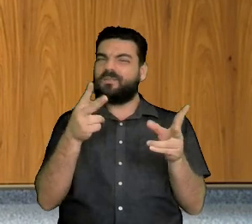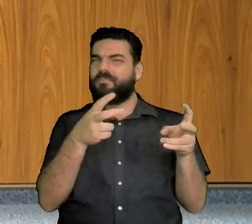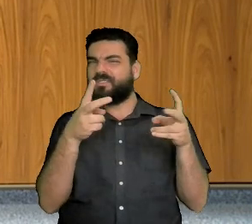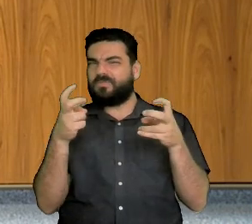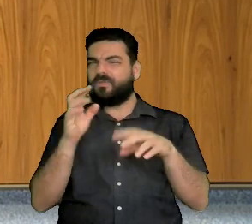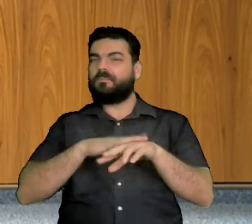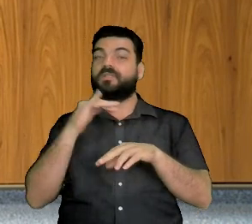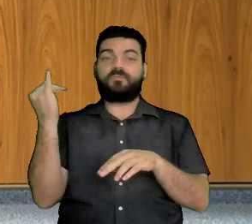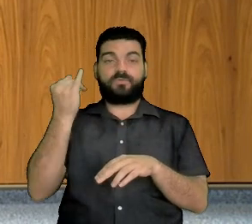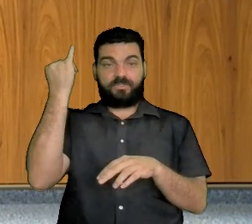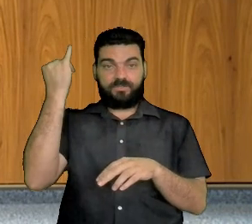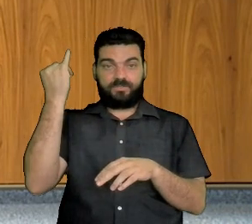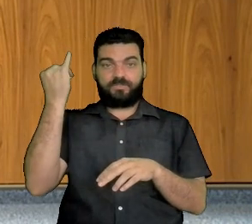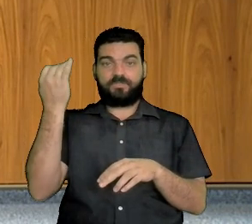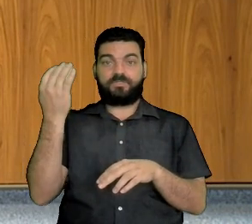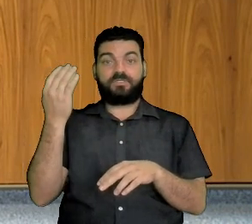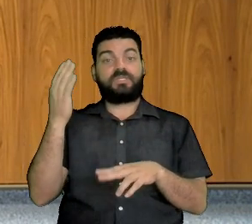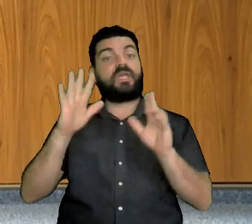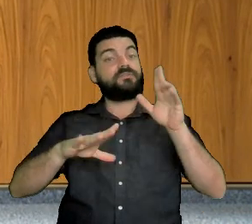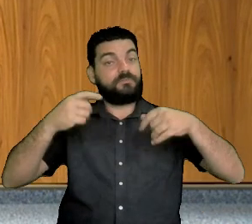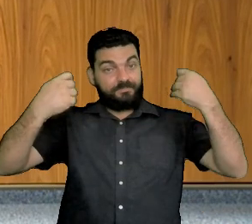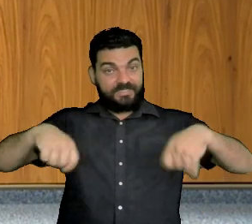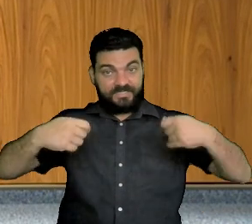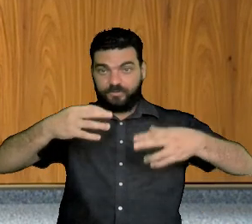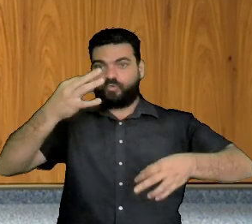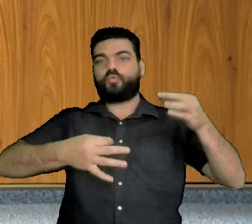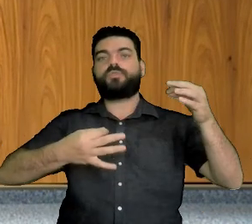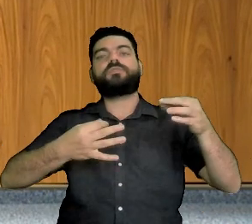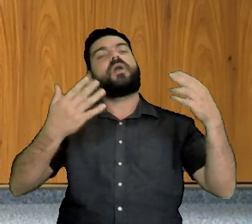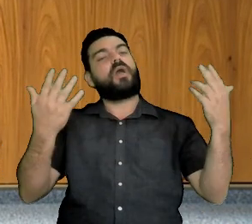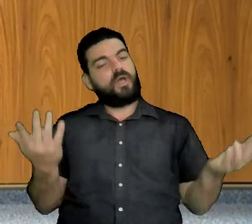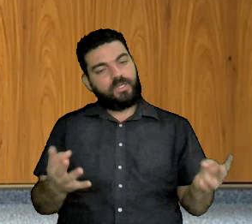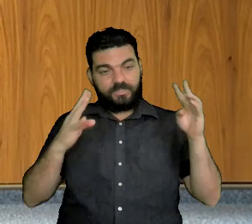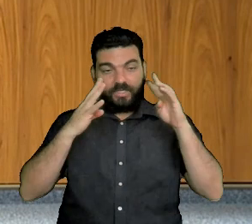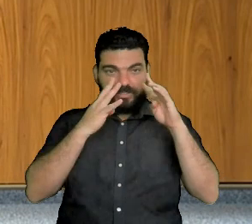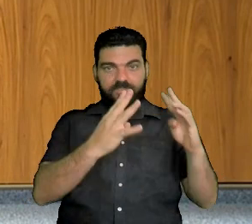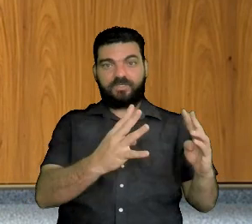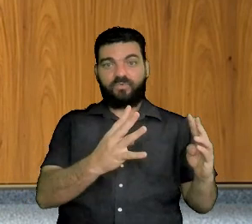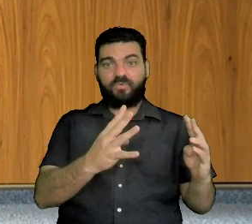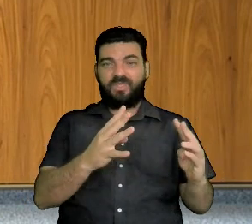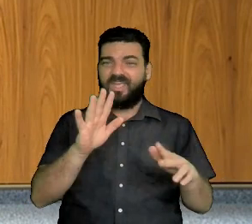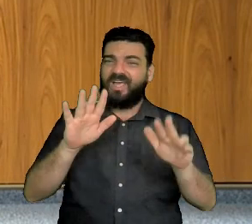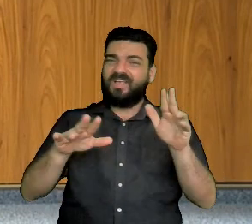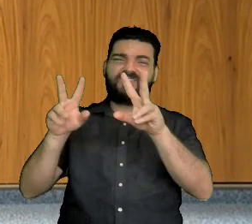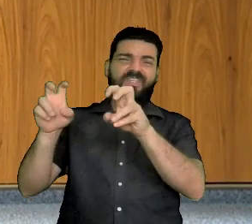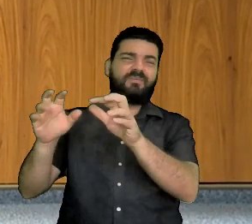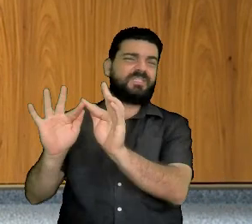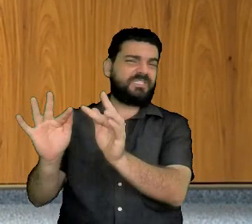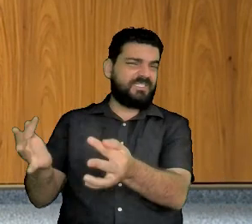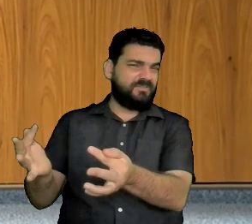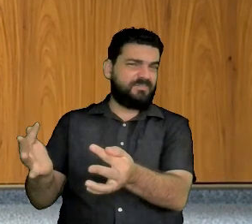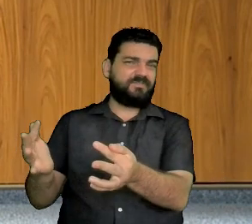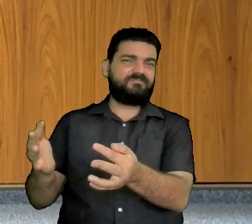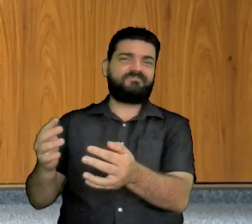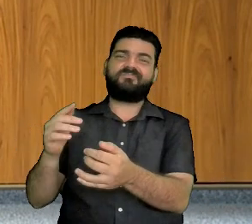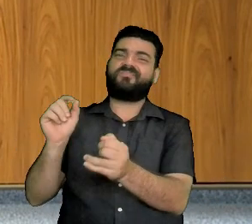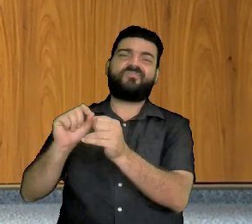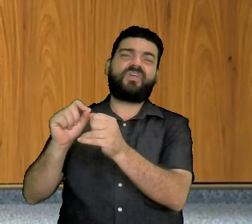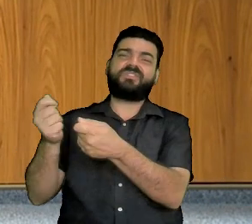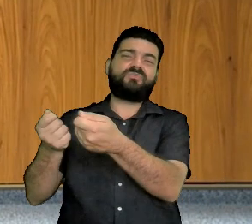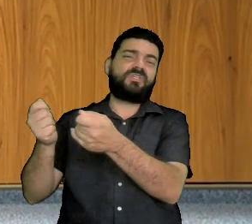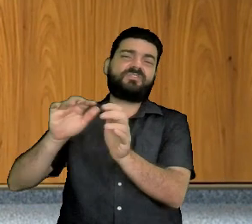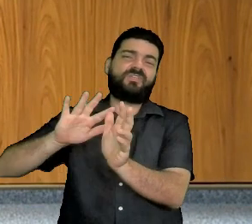palavra, mas aquilo que realmente importa. Quer dizer, casos que mereçam de um juiz toda a